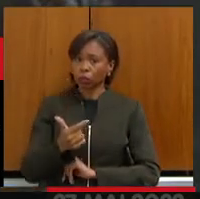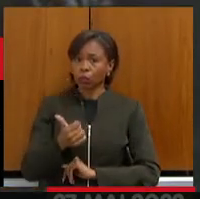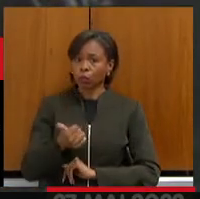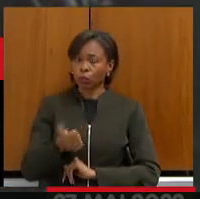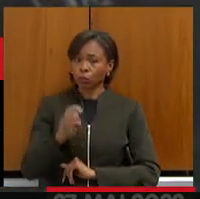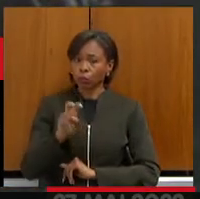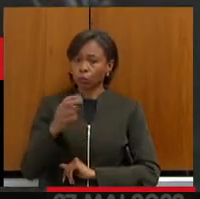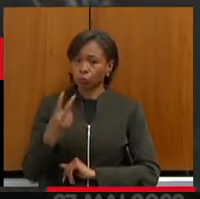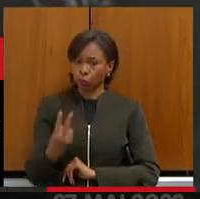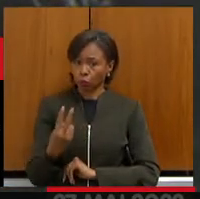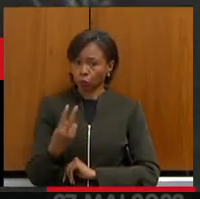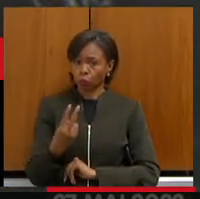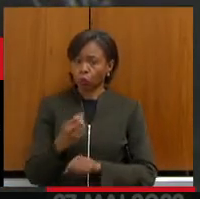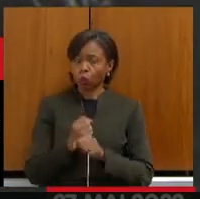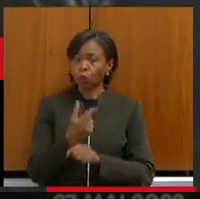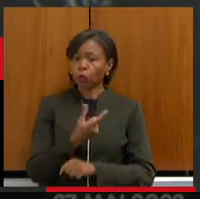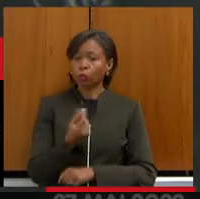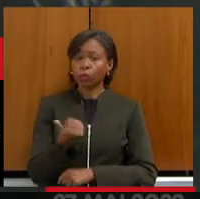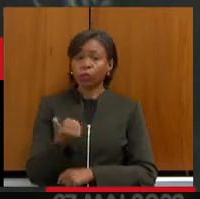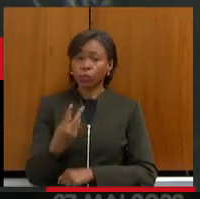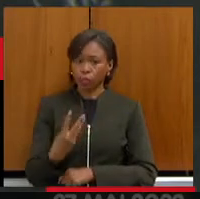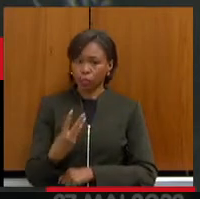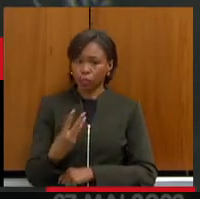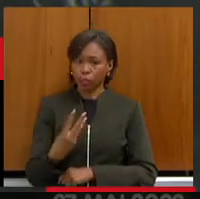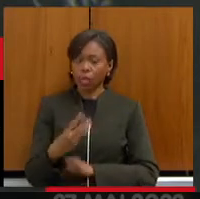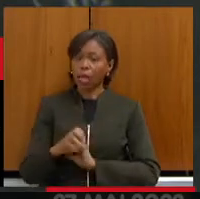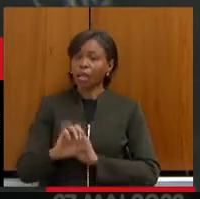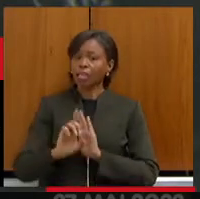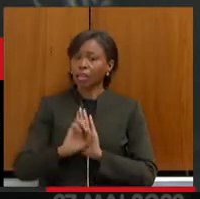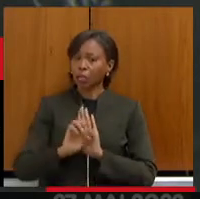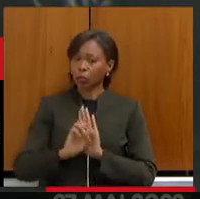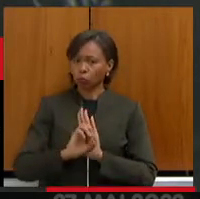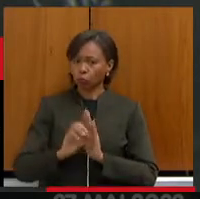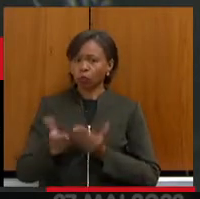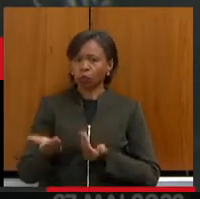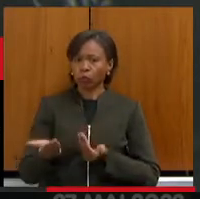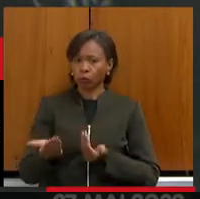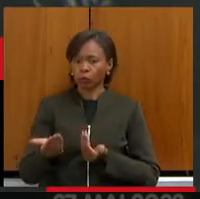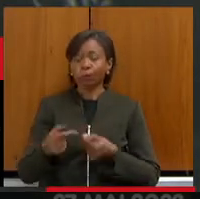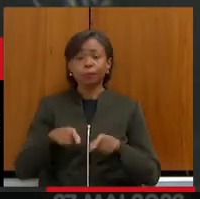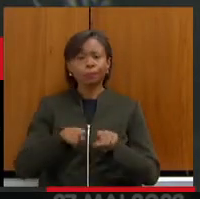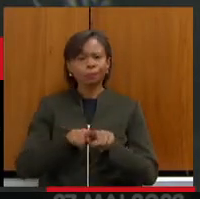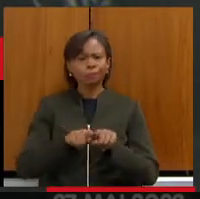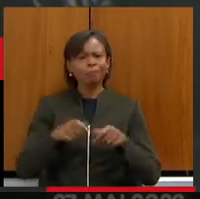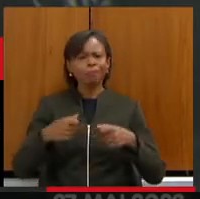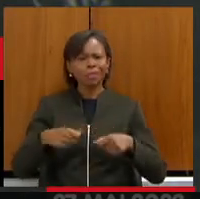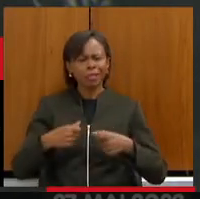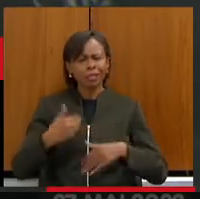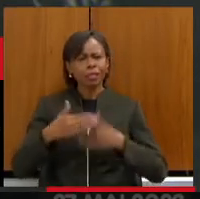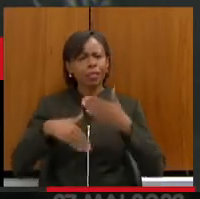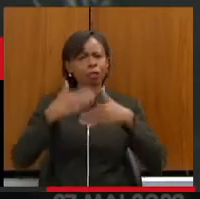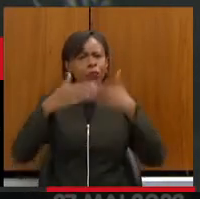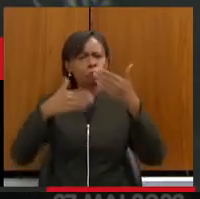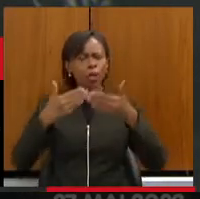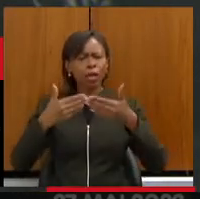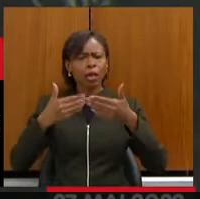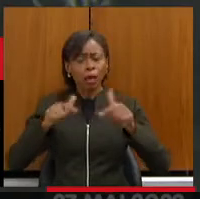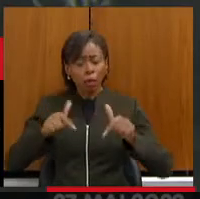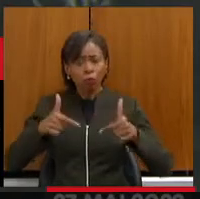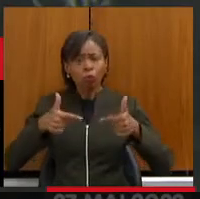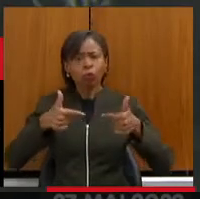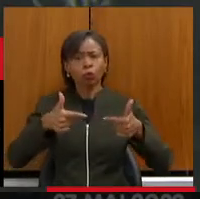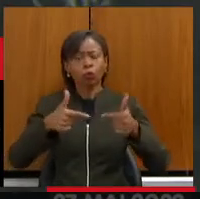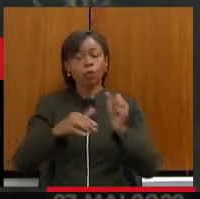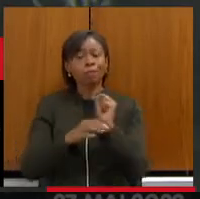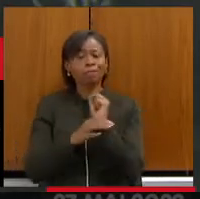que institui o estatuto da Juventude a necessidade de fomento à ações que assegurem o direito